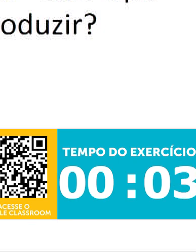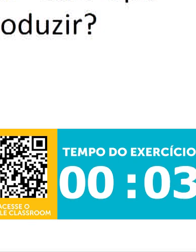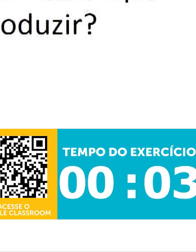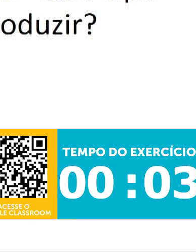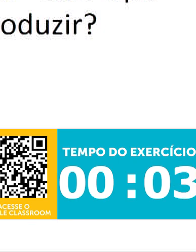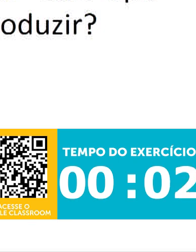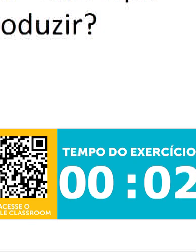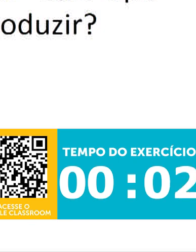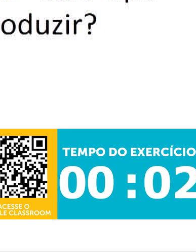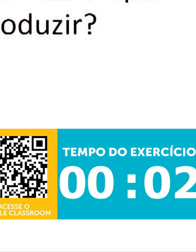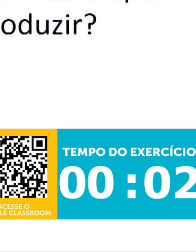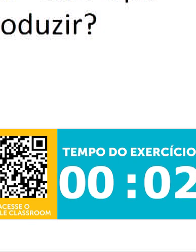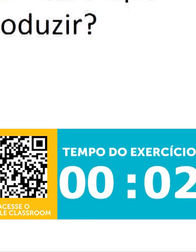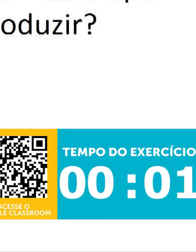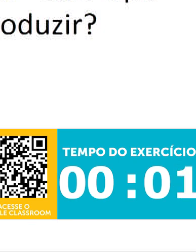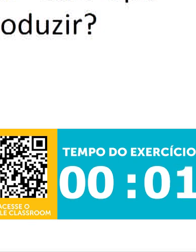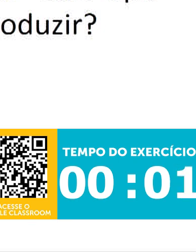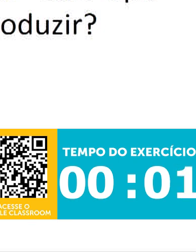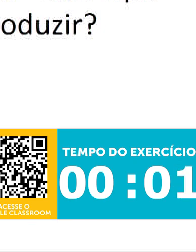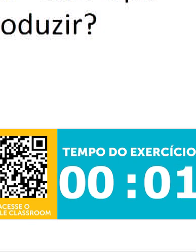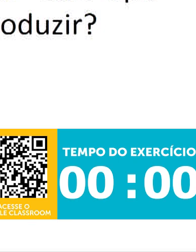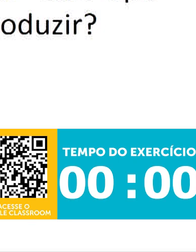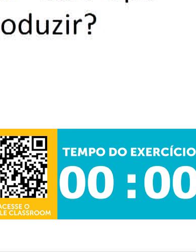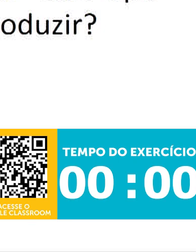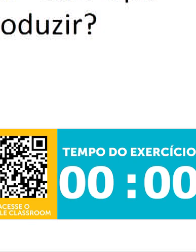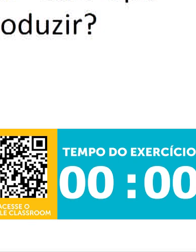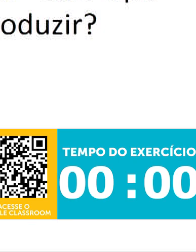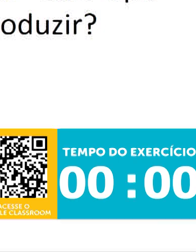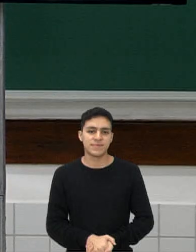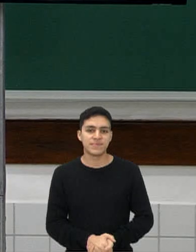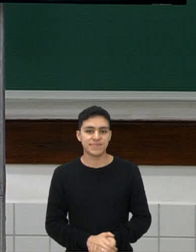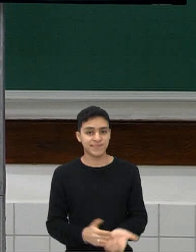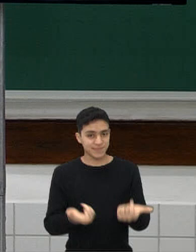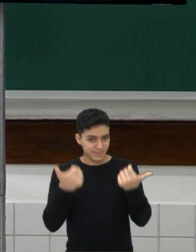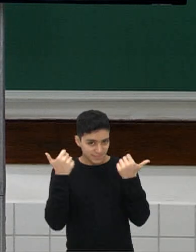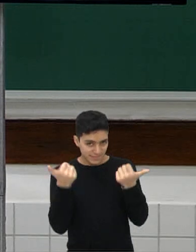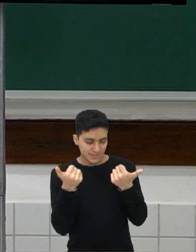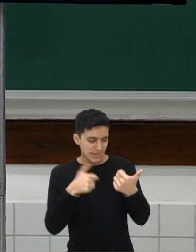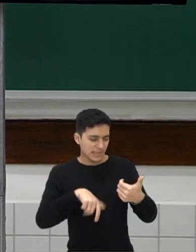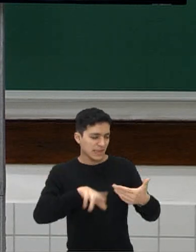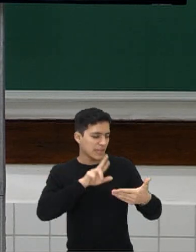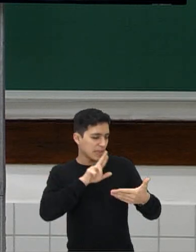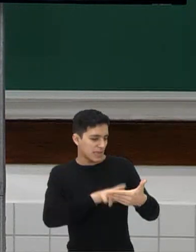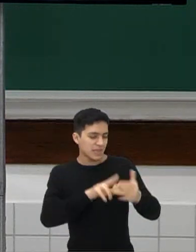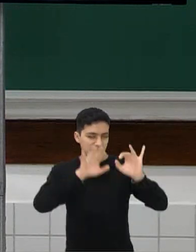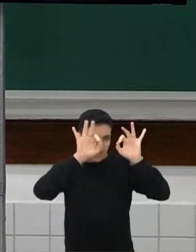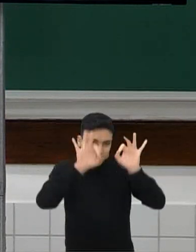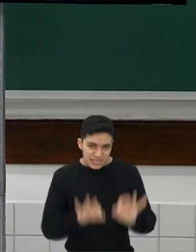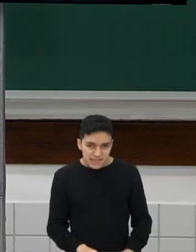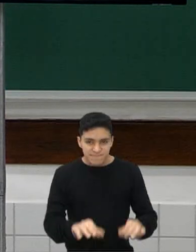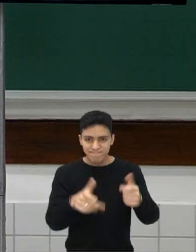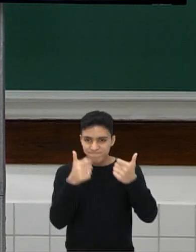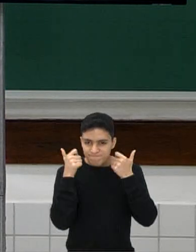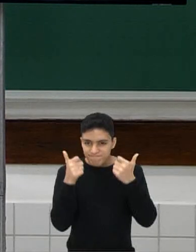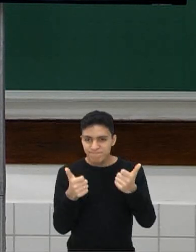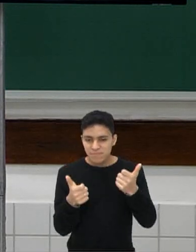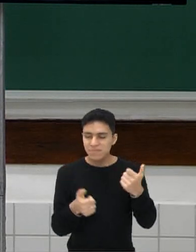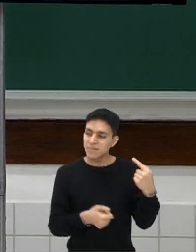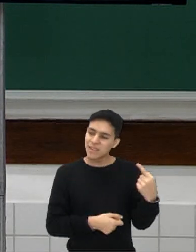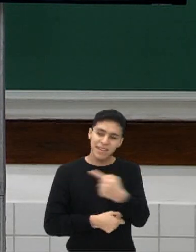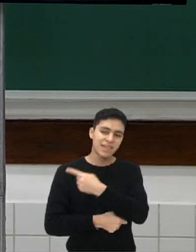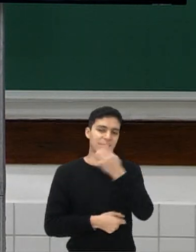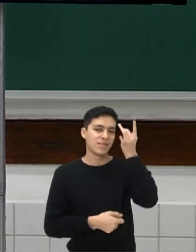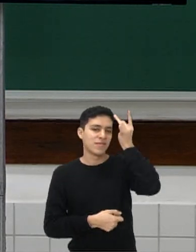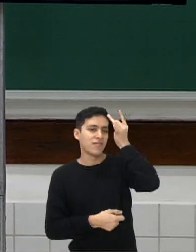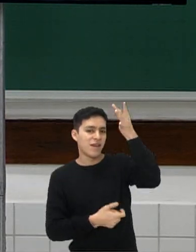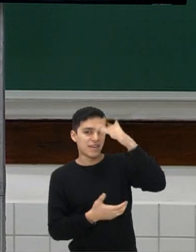Respondeu? Tudo certinho aí? Vamos lá? Essa estava muito fácil,